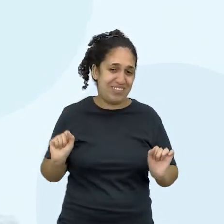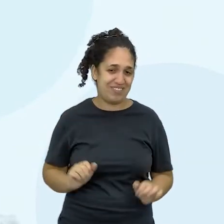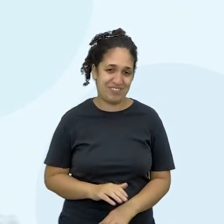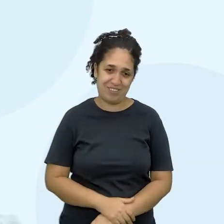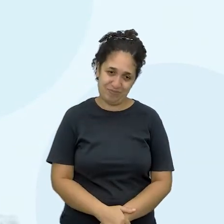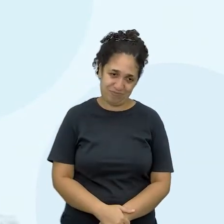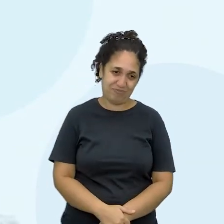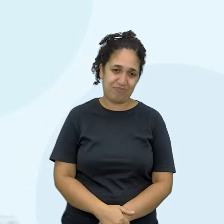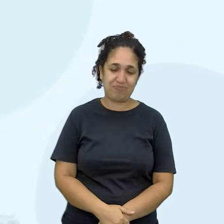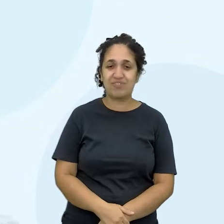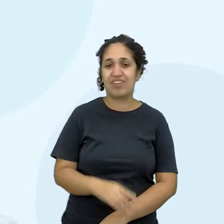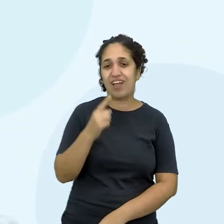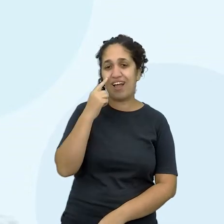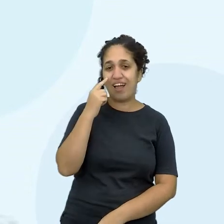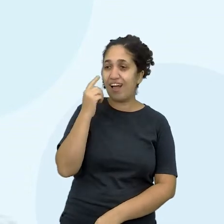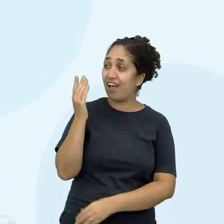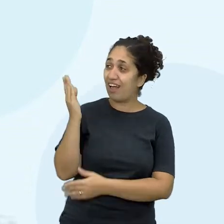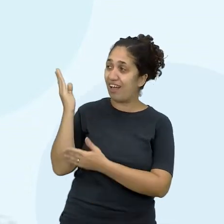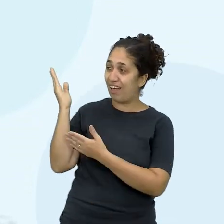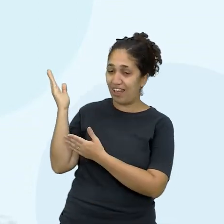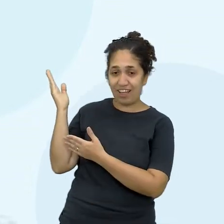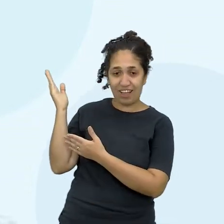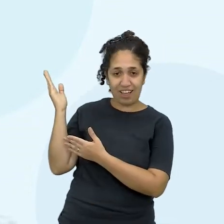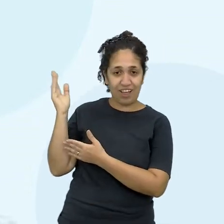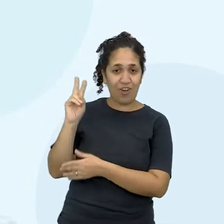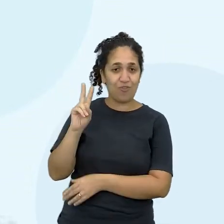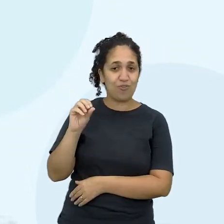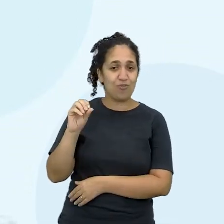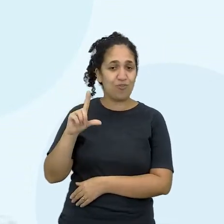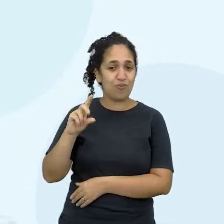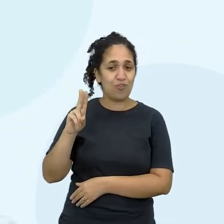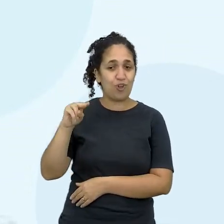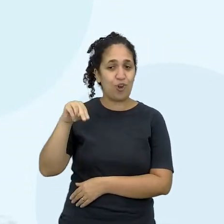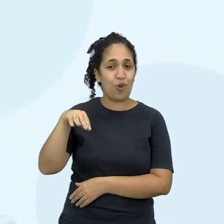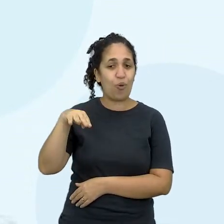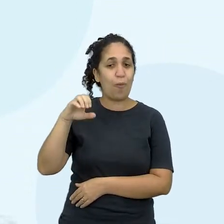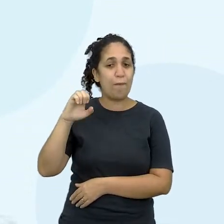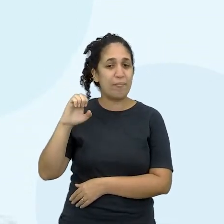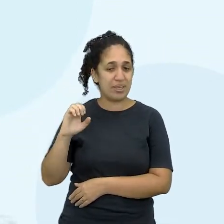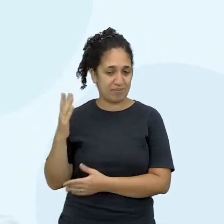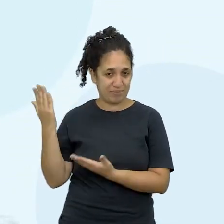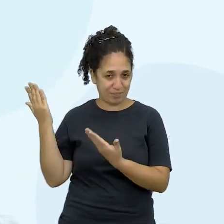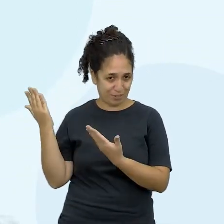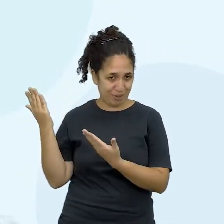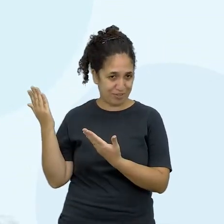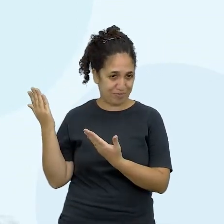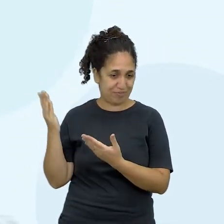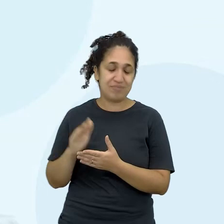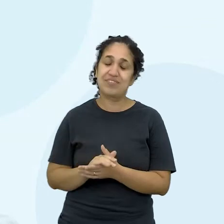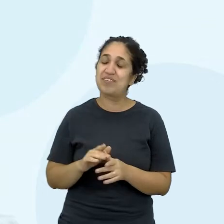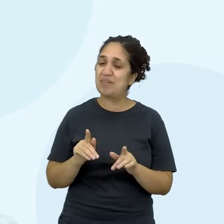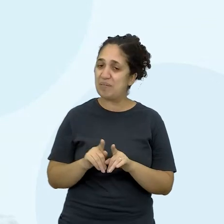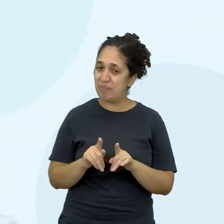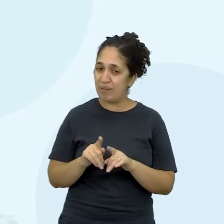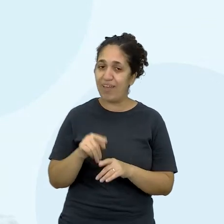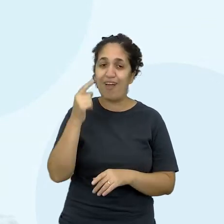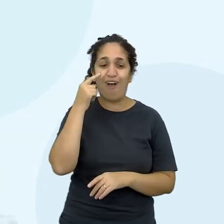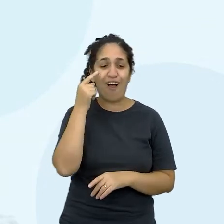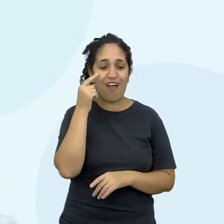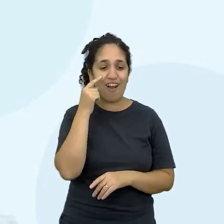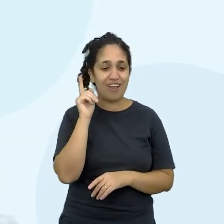impossível. E na nossa questão de volume, como é que fica a história? Então, na questão de volume também. Olha